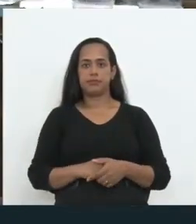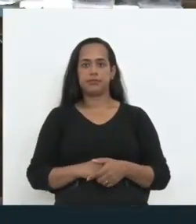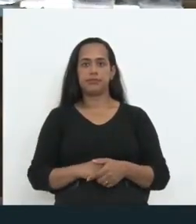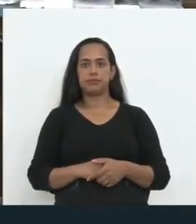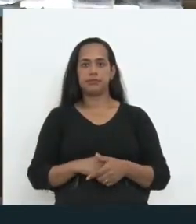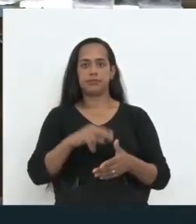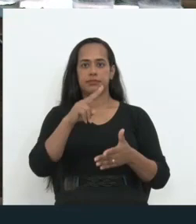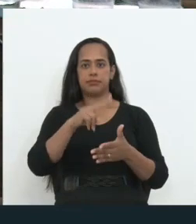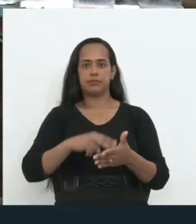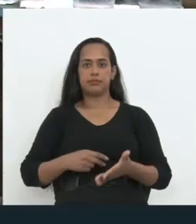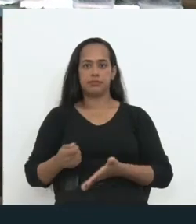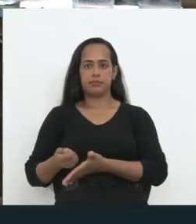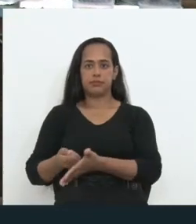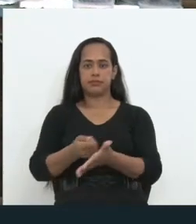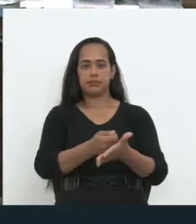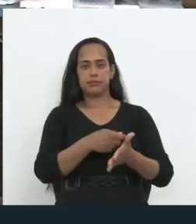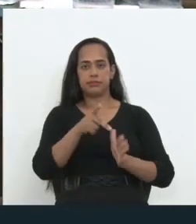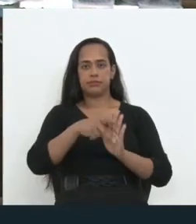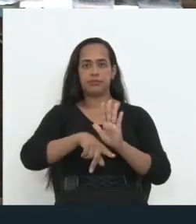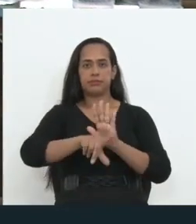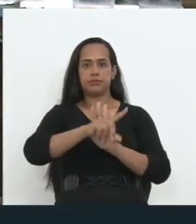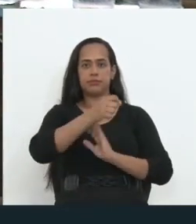Leitura e deliberação do projeto de lei